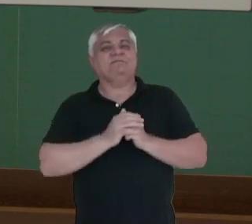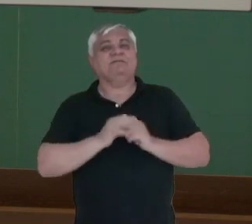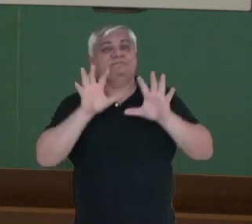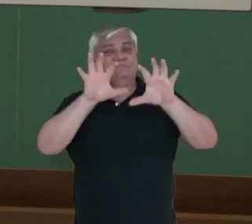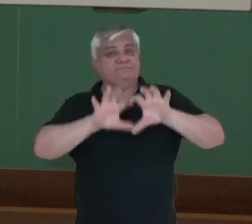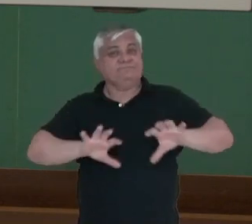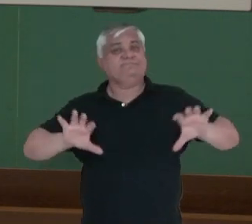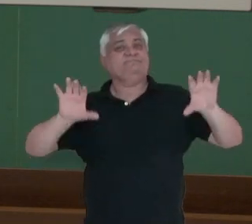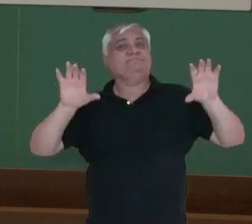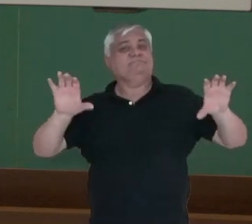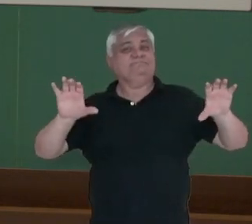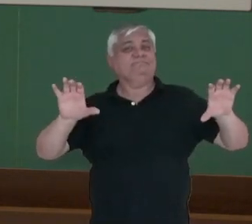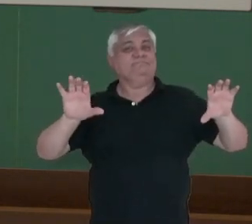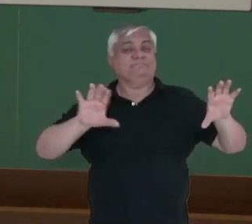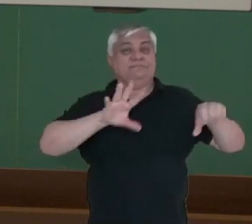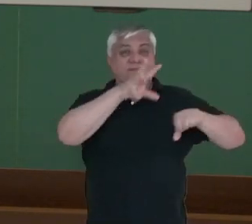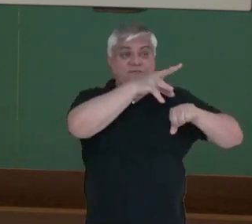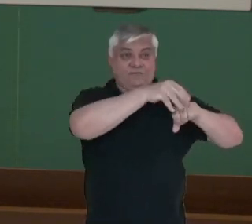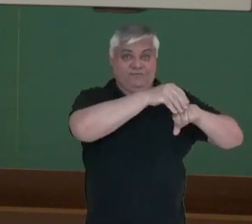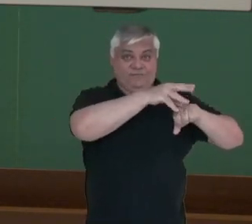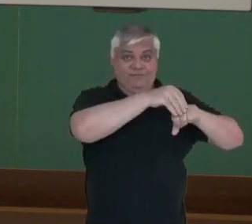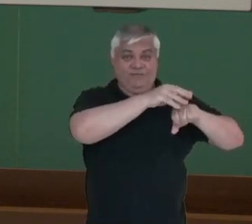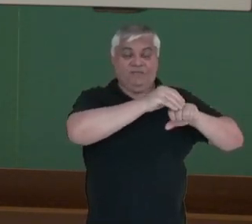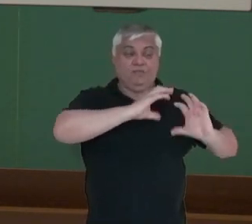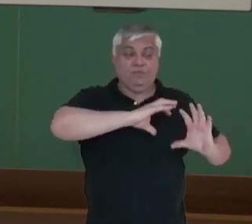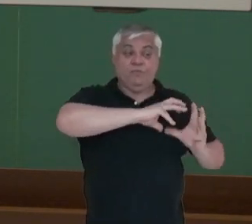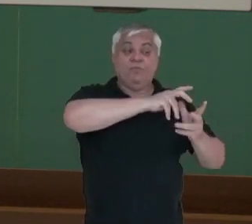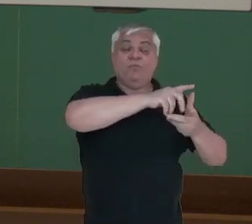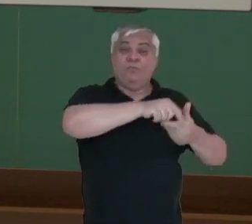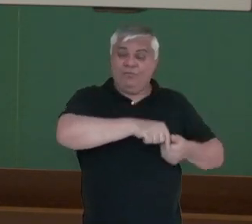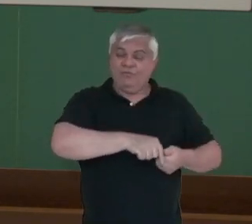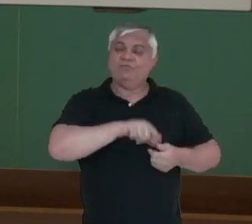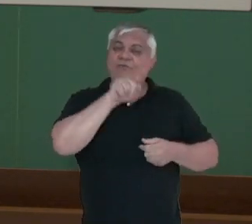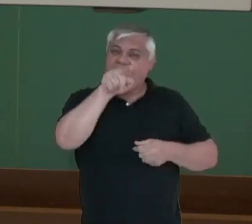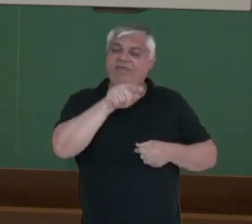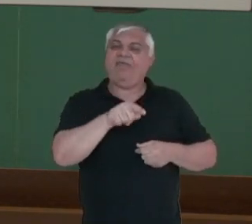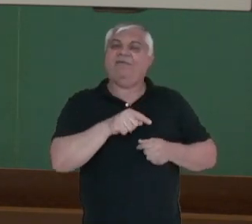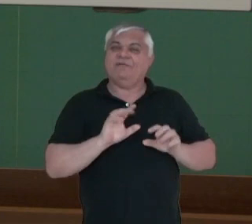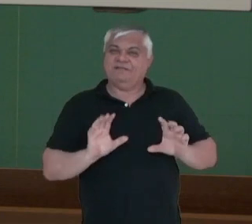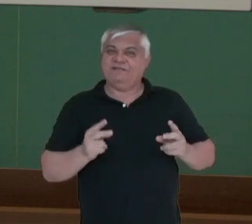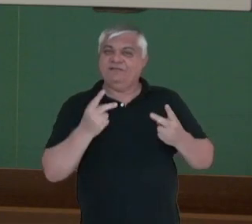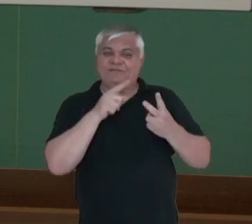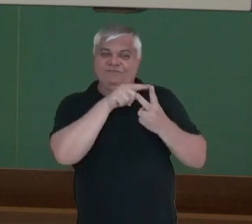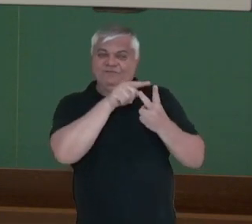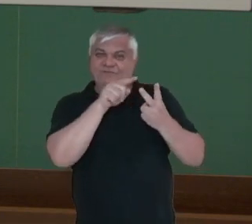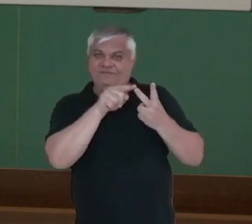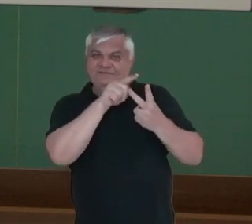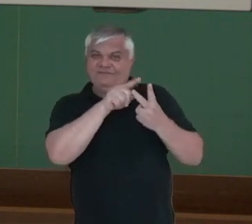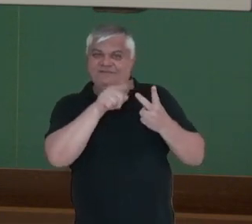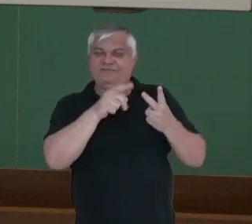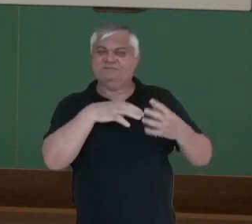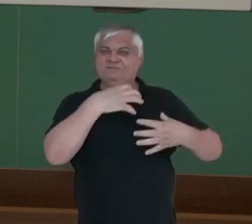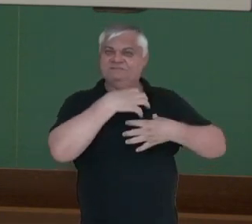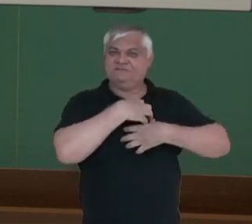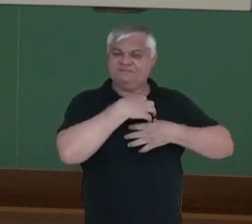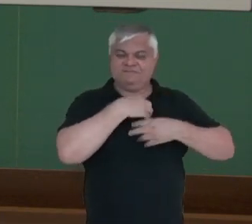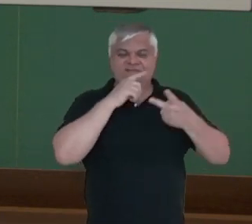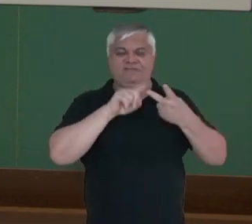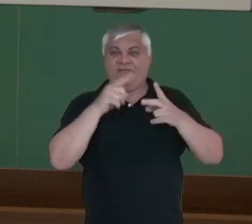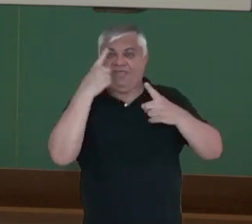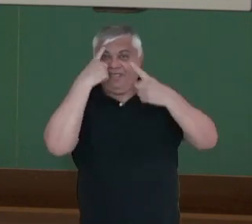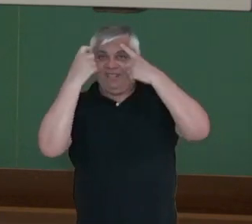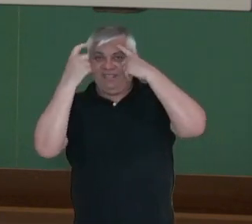diferenciar o conhecimento que nós temos do mundo a partir dessa oposição entre impressões e ideias, uma